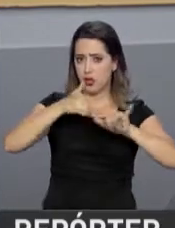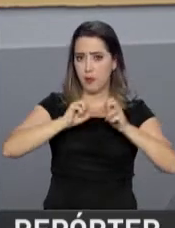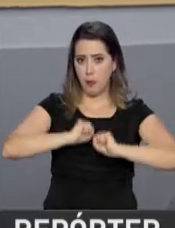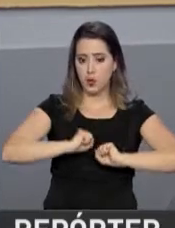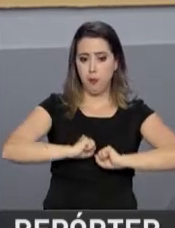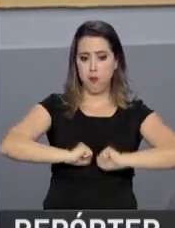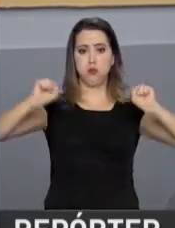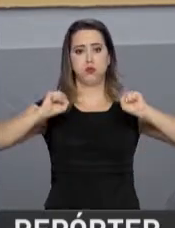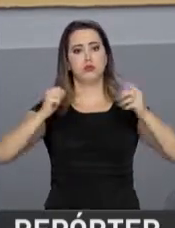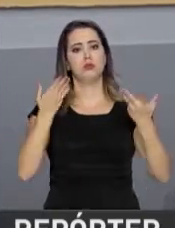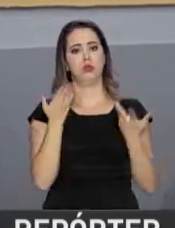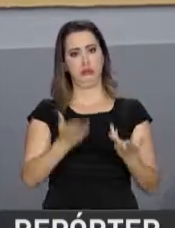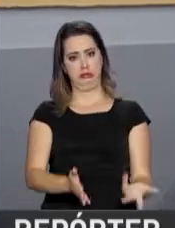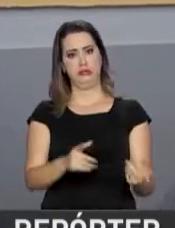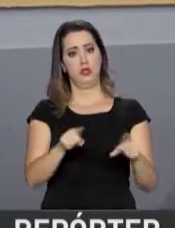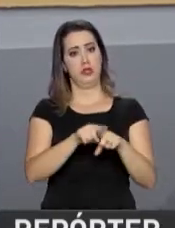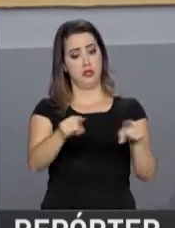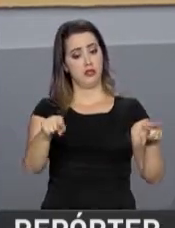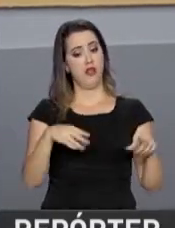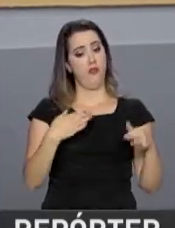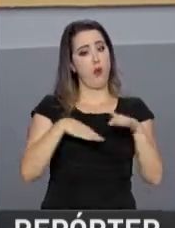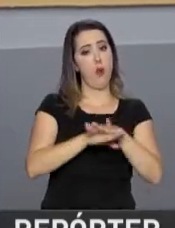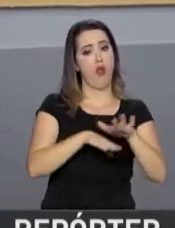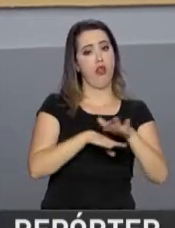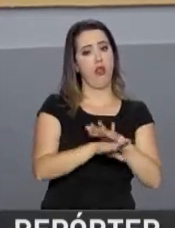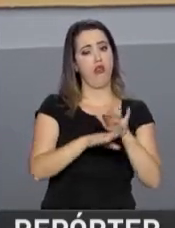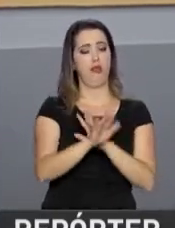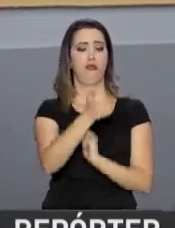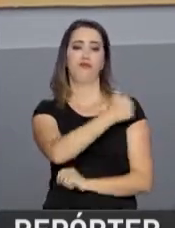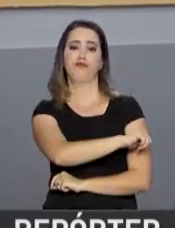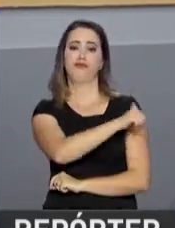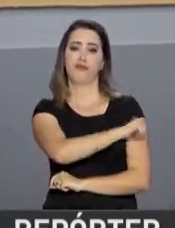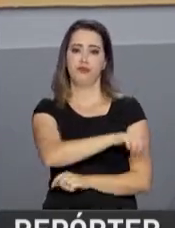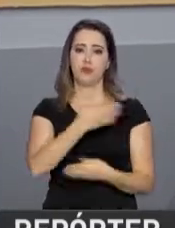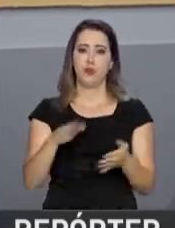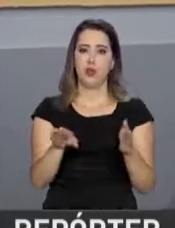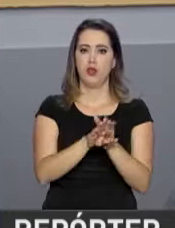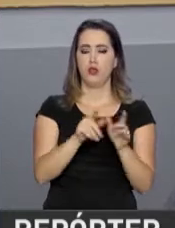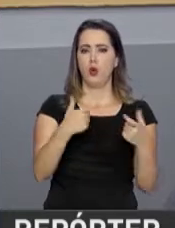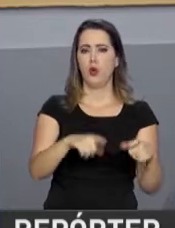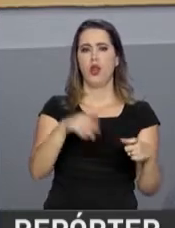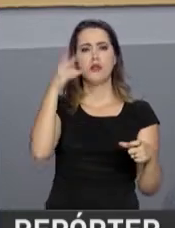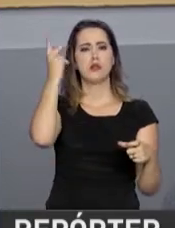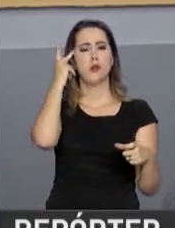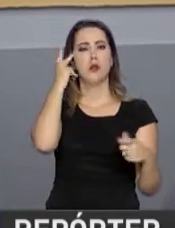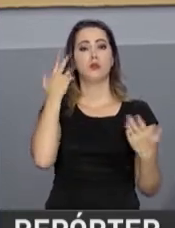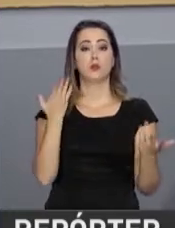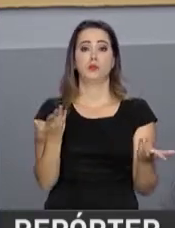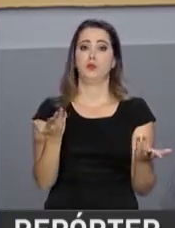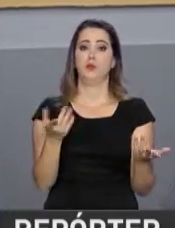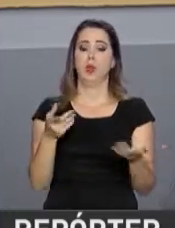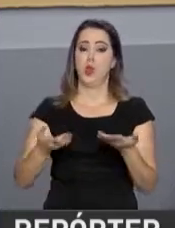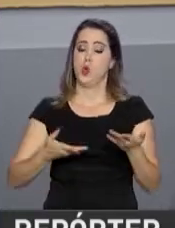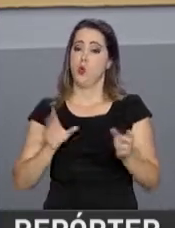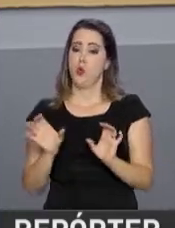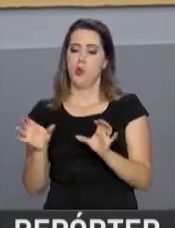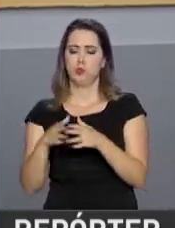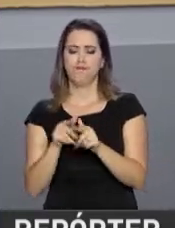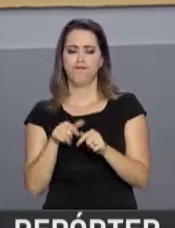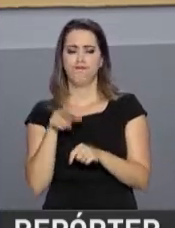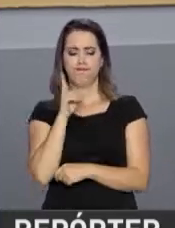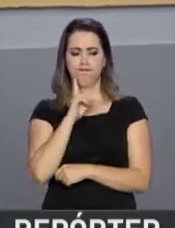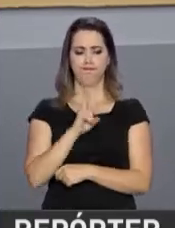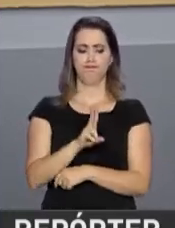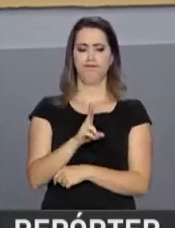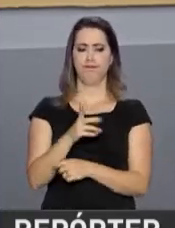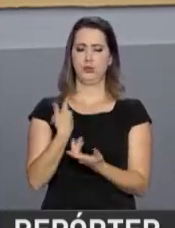estava armazenada no terminal do galeão no rio de janeiro destino final seria a cidade de são paulo servidores da receita e desconfiaram